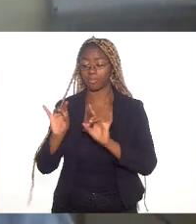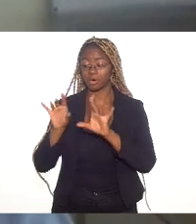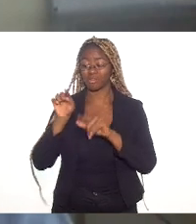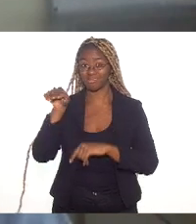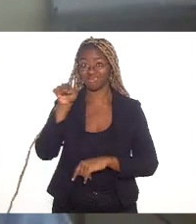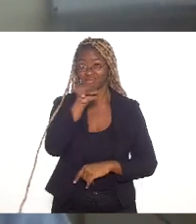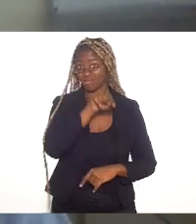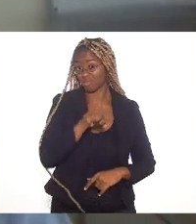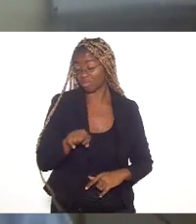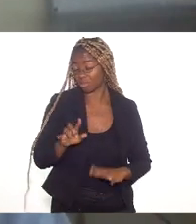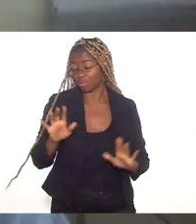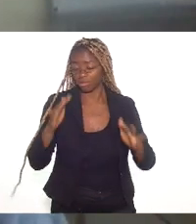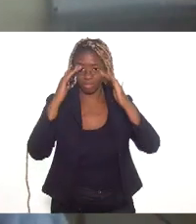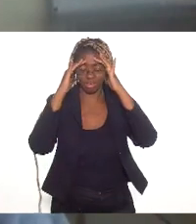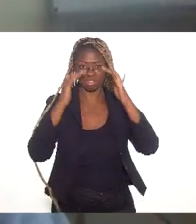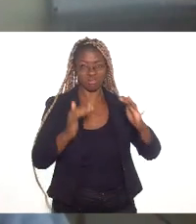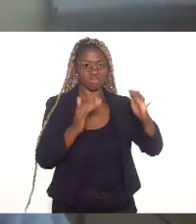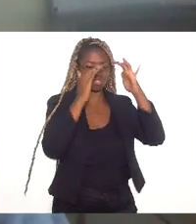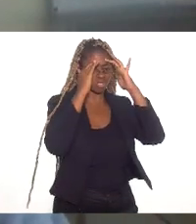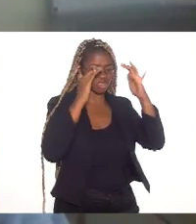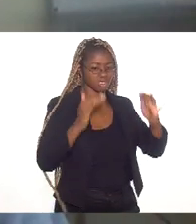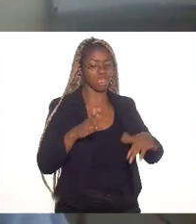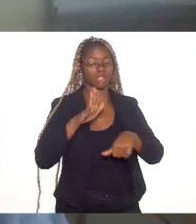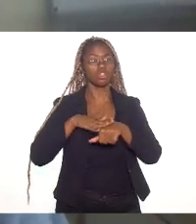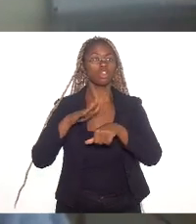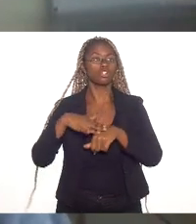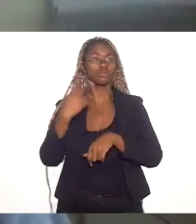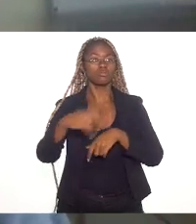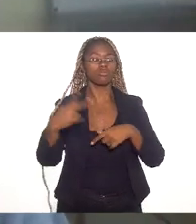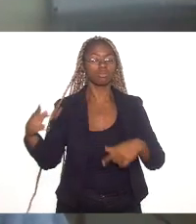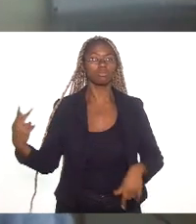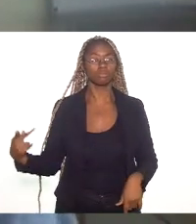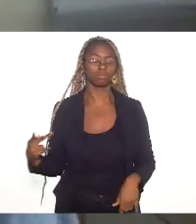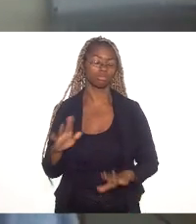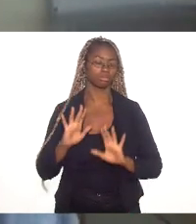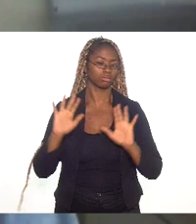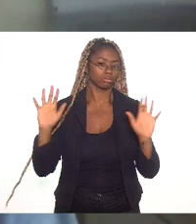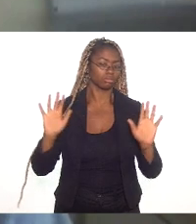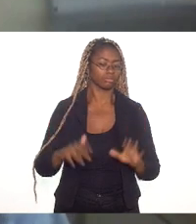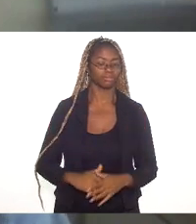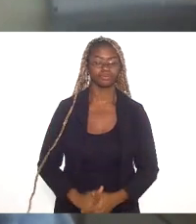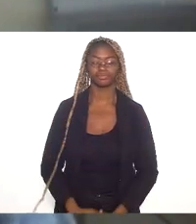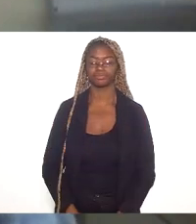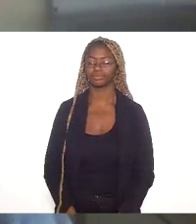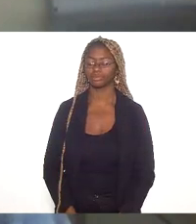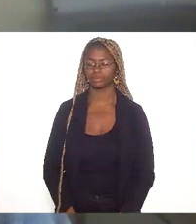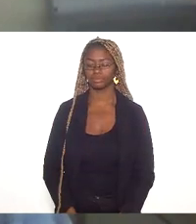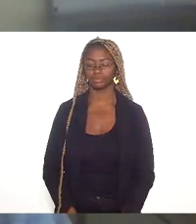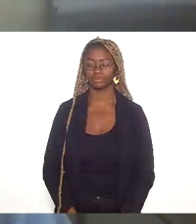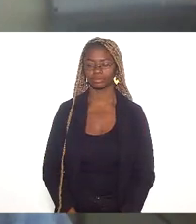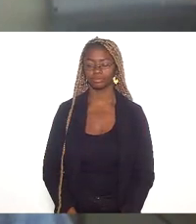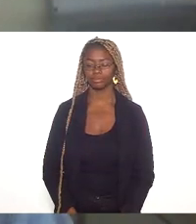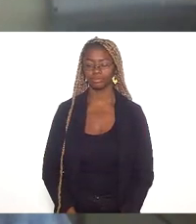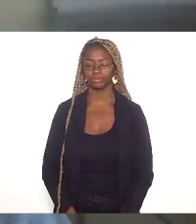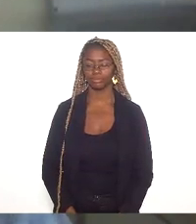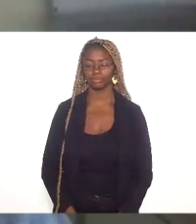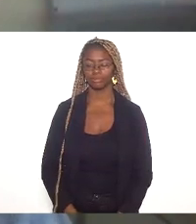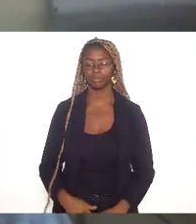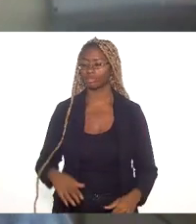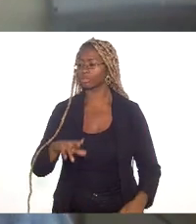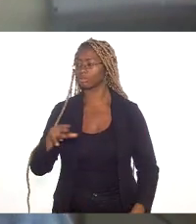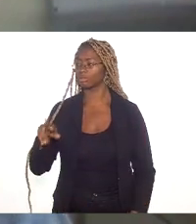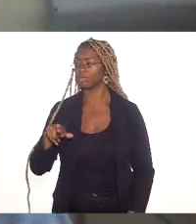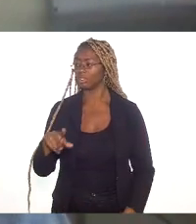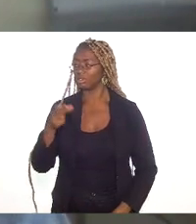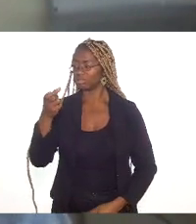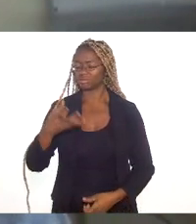específica, respeitando a sua autonomia, seu princípio federativo. E não a gente definir